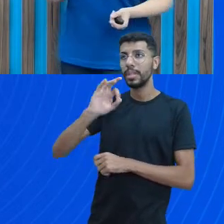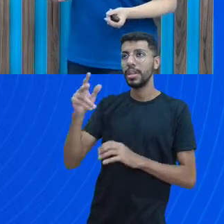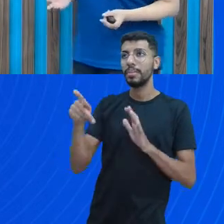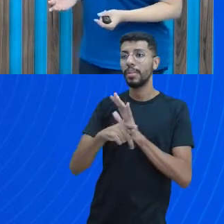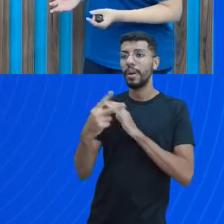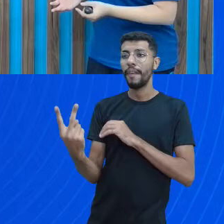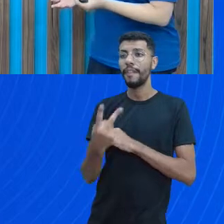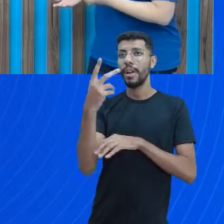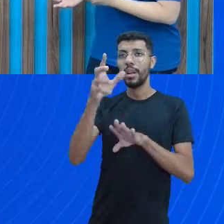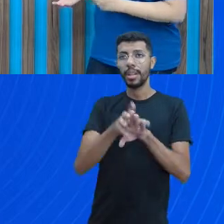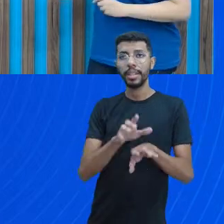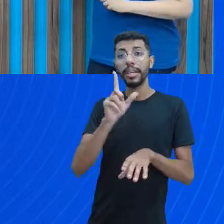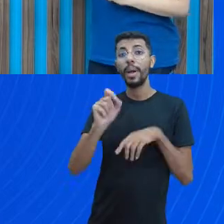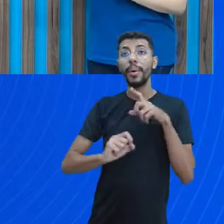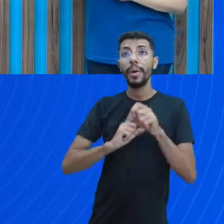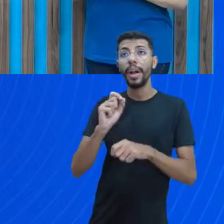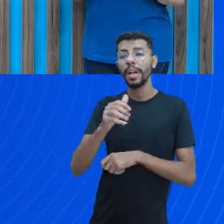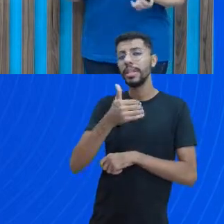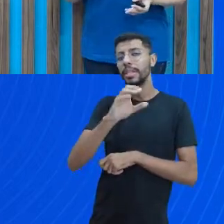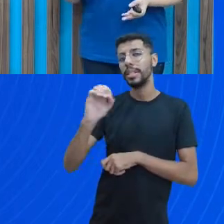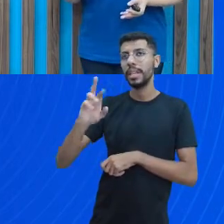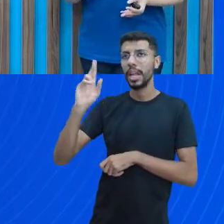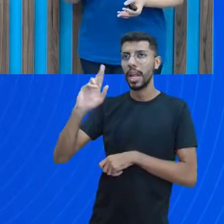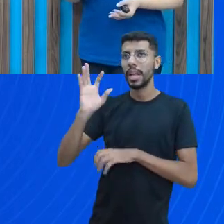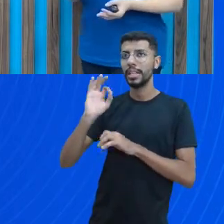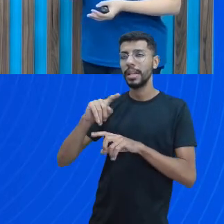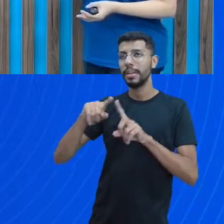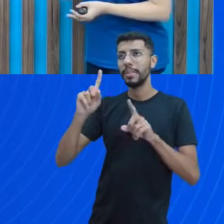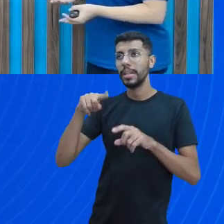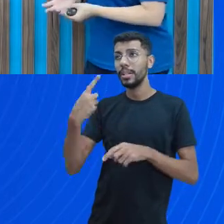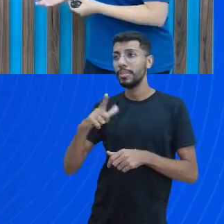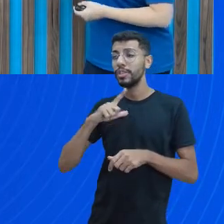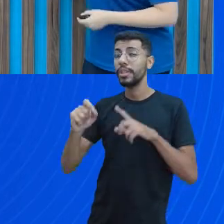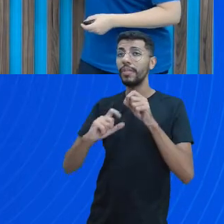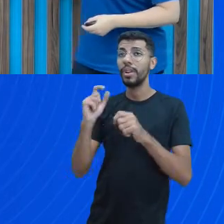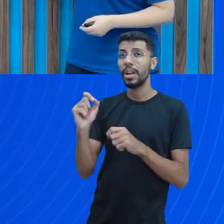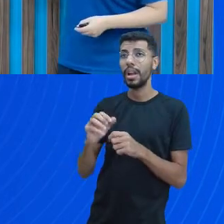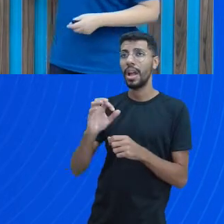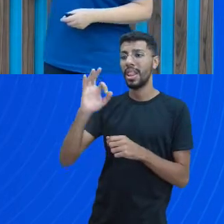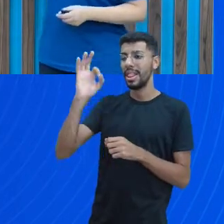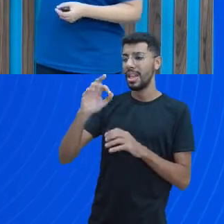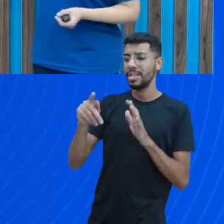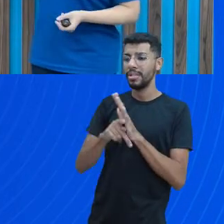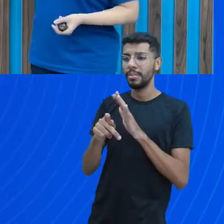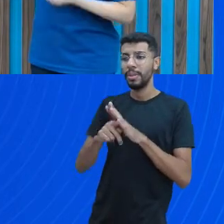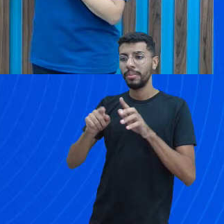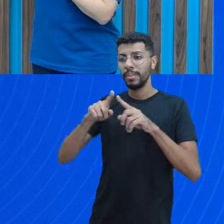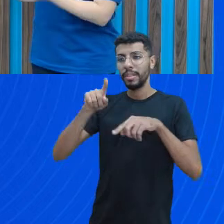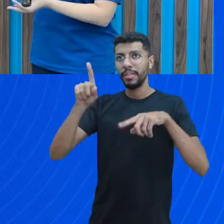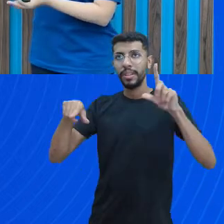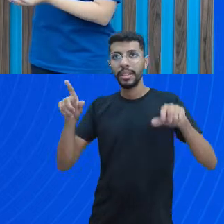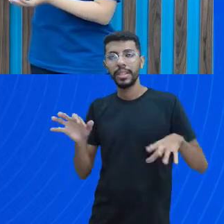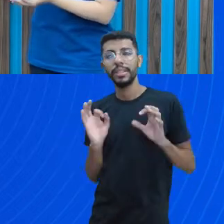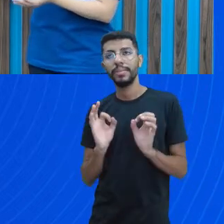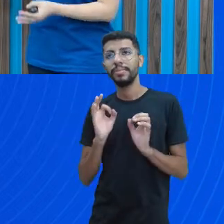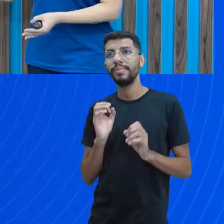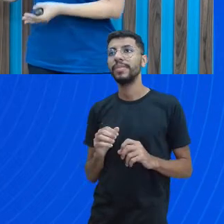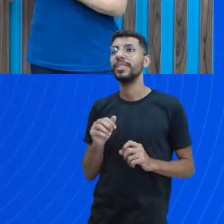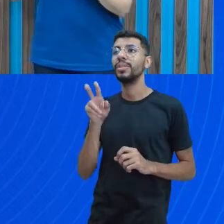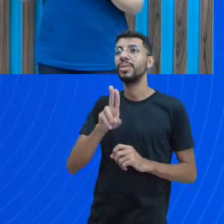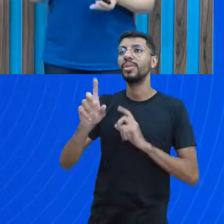A partir do momento que a gente colocou uma taxa para essa variação, ó, a gente utilizou o 1, que era o